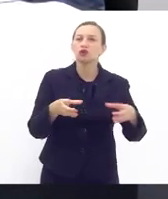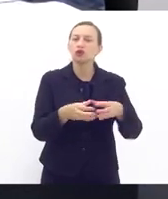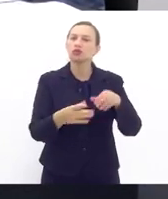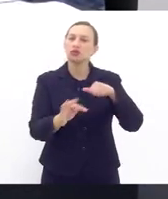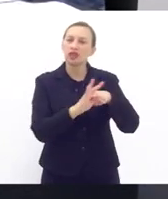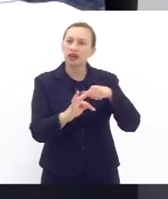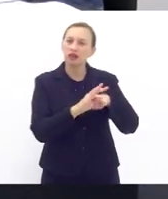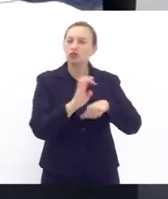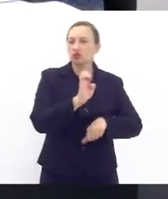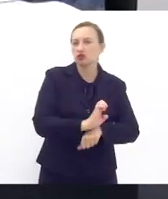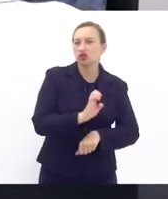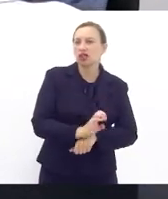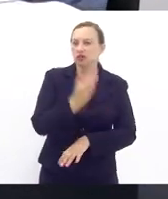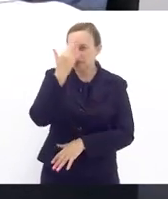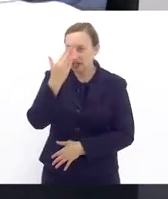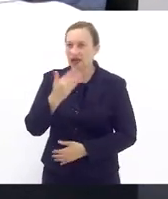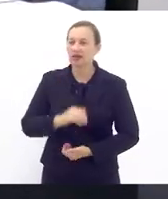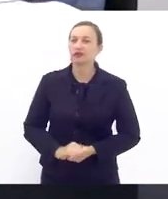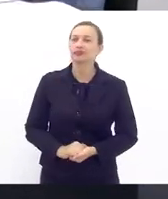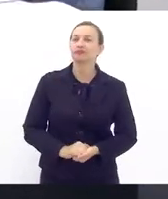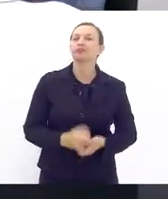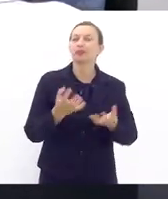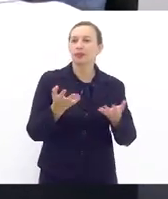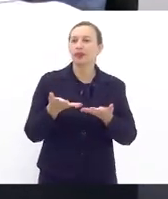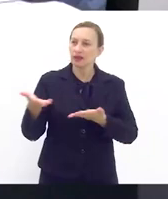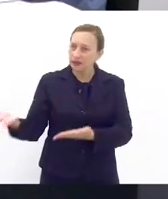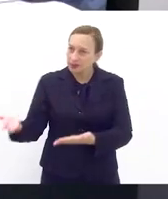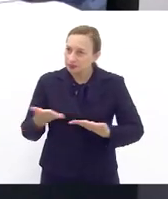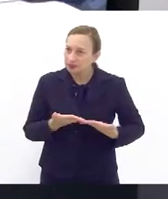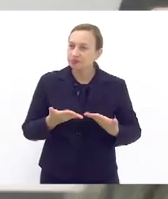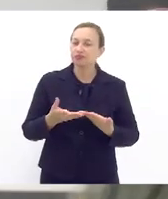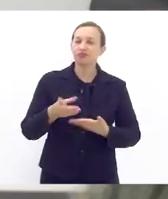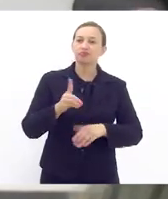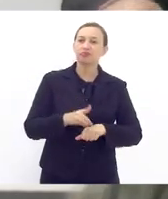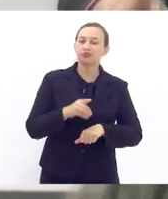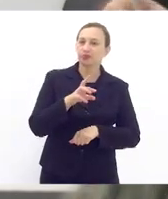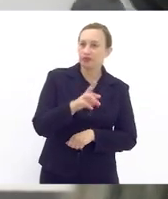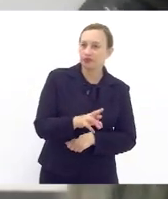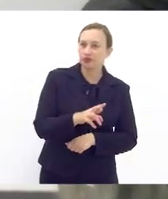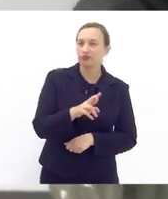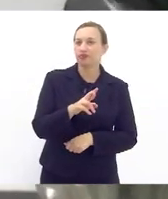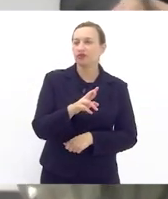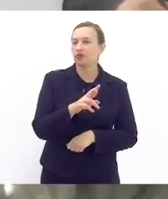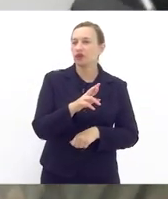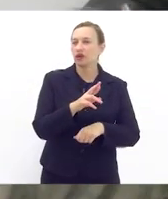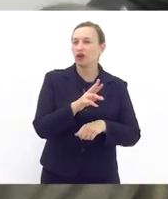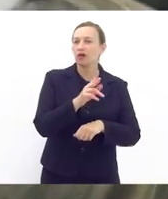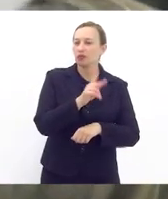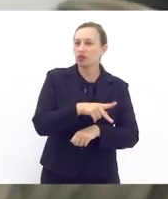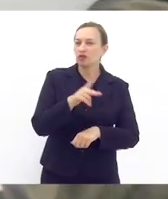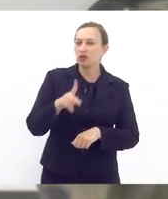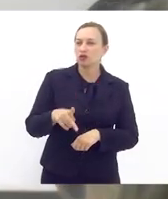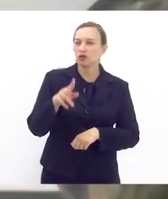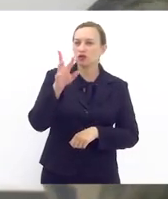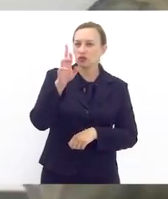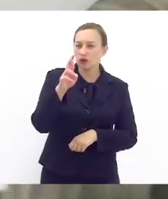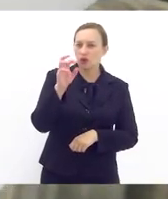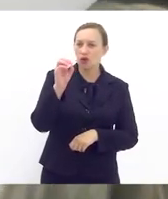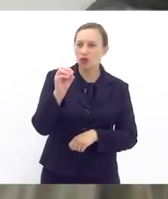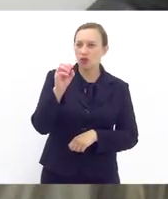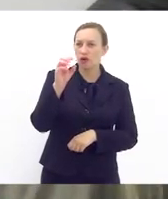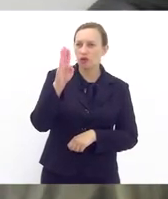Estado Obrigada eu queria chamar então Professor Robson sardinha da